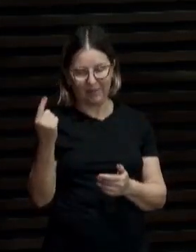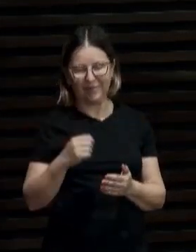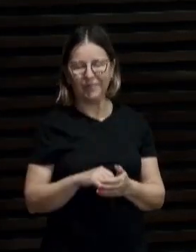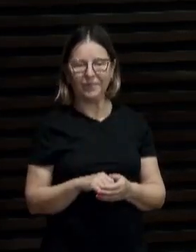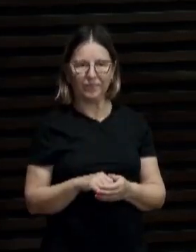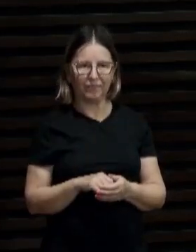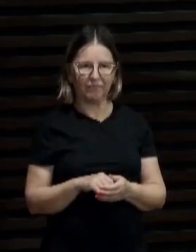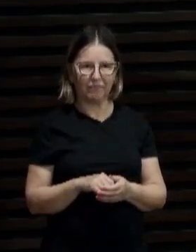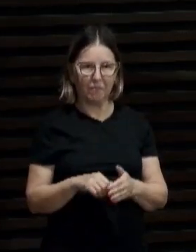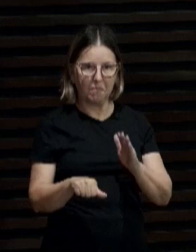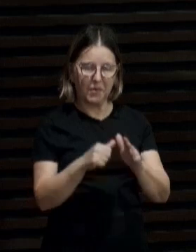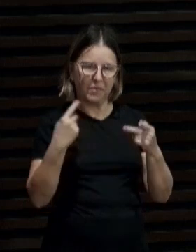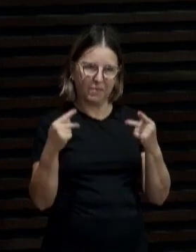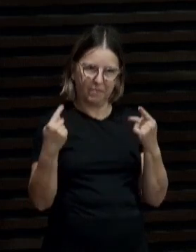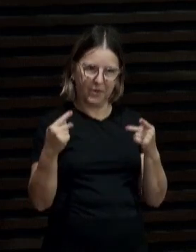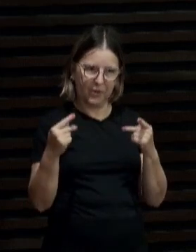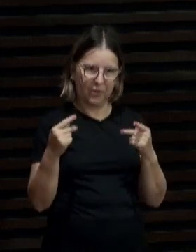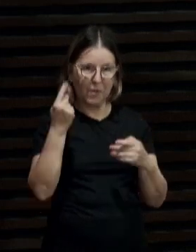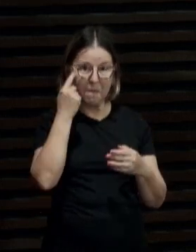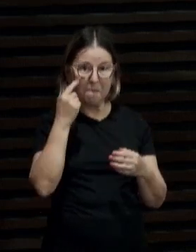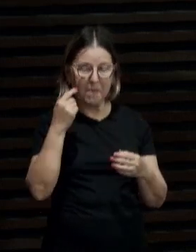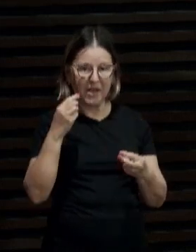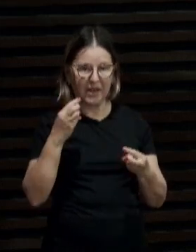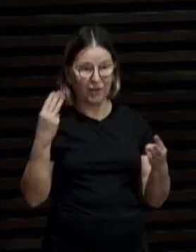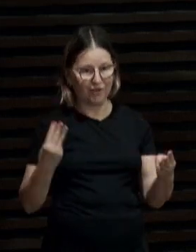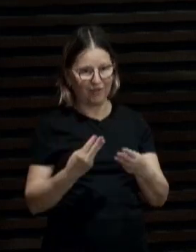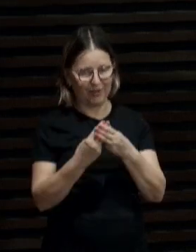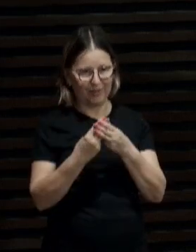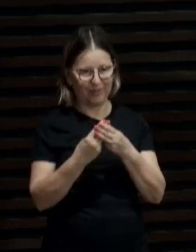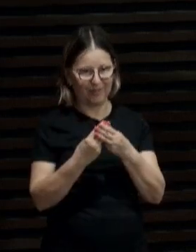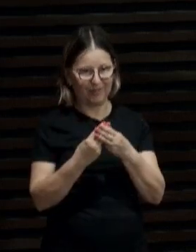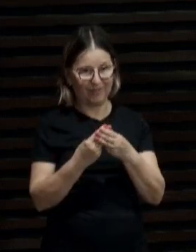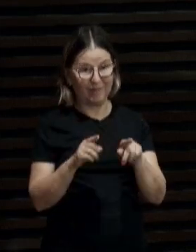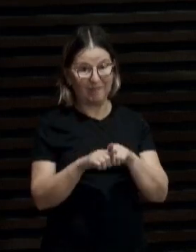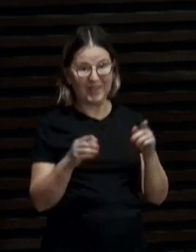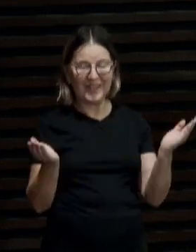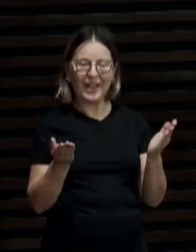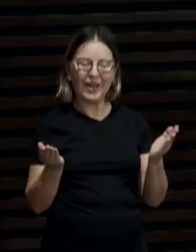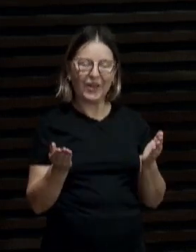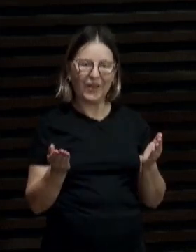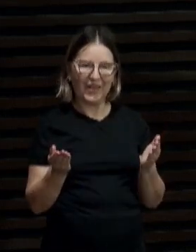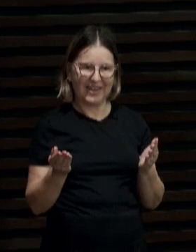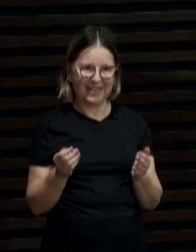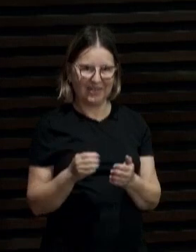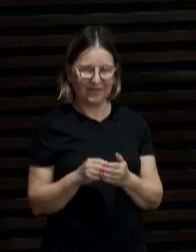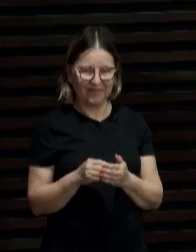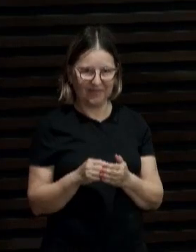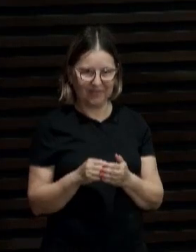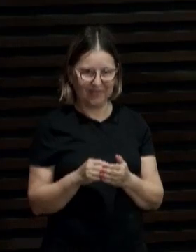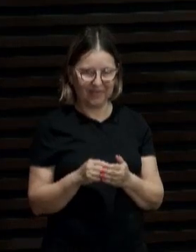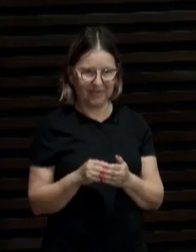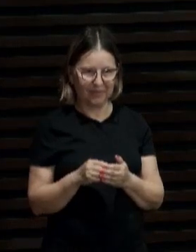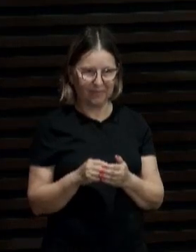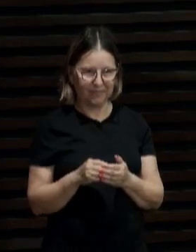Primeiramente ele havia pregado a judeus, mas agora quando ele volta ele encontra discípulos. O evangelho frutificou,